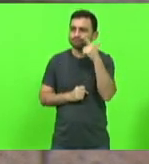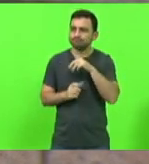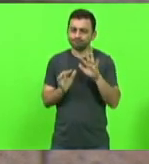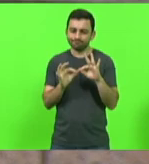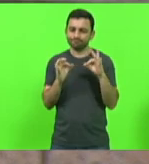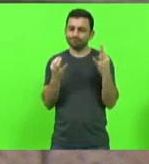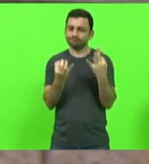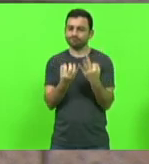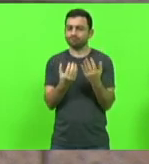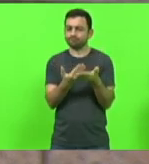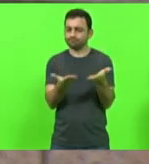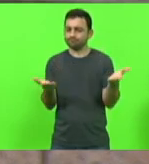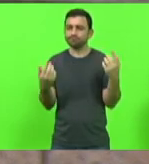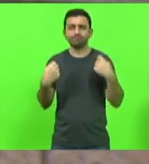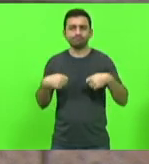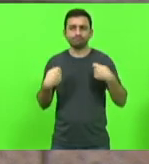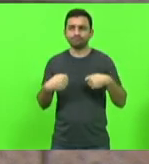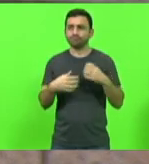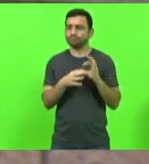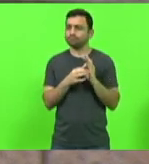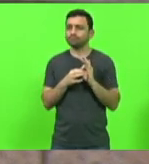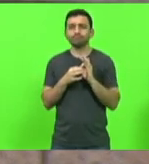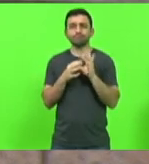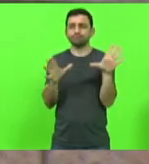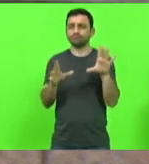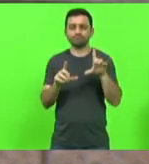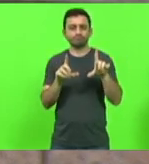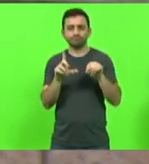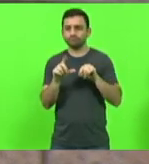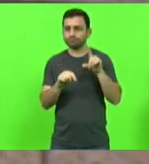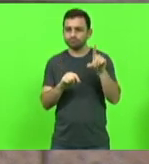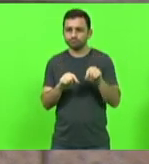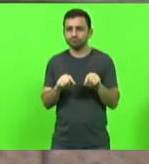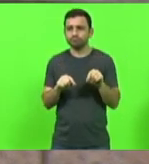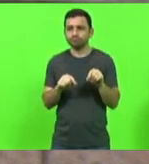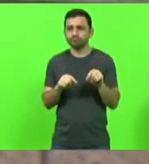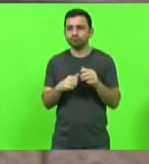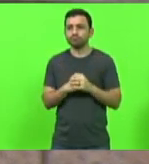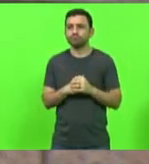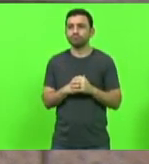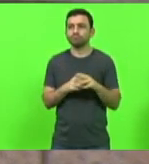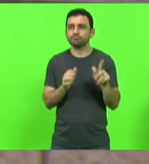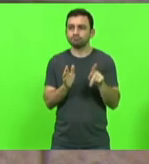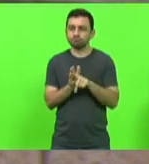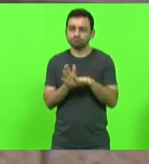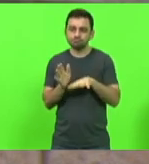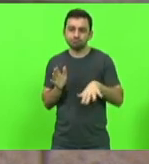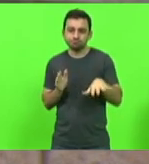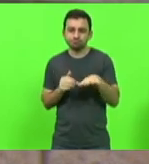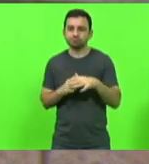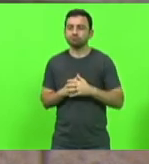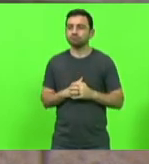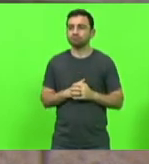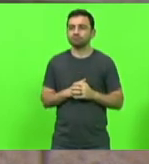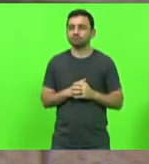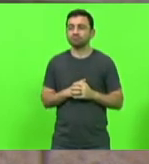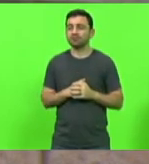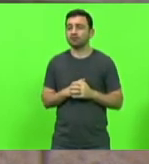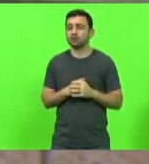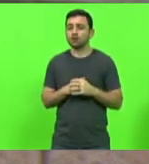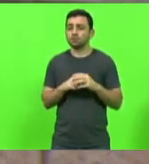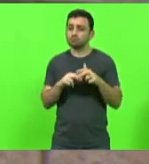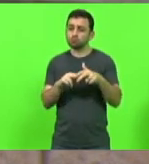precisa ter, a liberdade de opção da família educadora. Então, por essas duas razões, eu me sinto muito